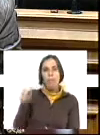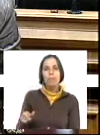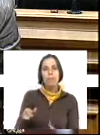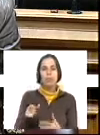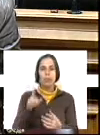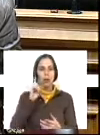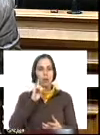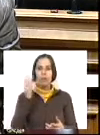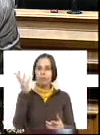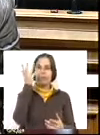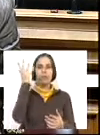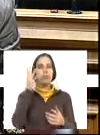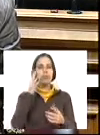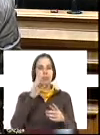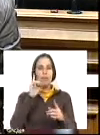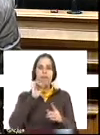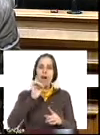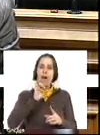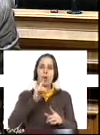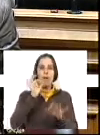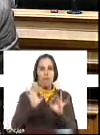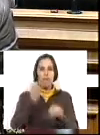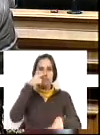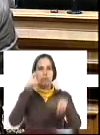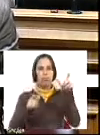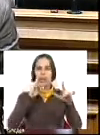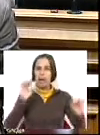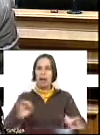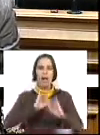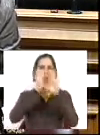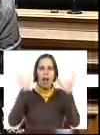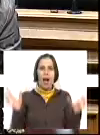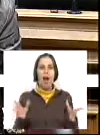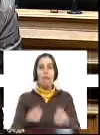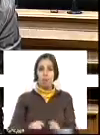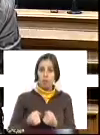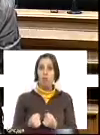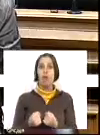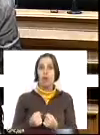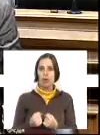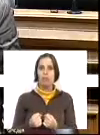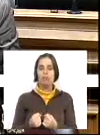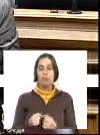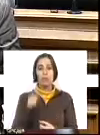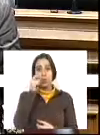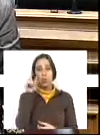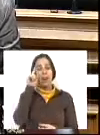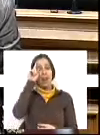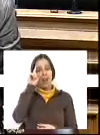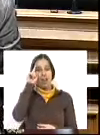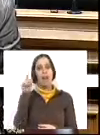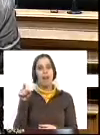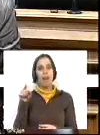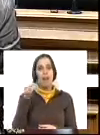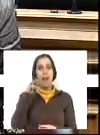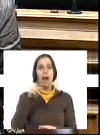humano virtuoso, detentor de valores humanistas muito claros e muito fortes. Nelson Mandela